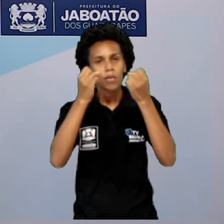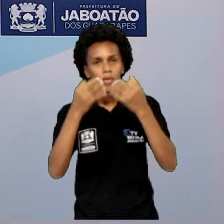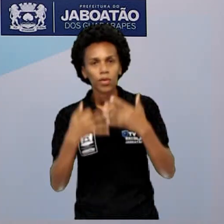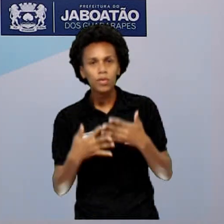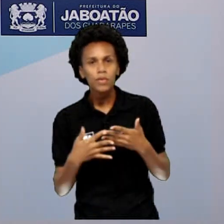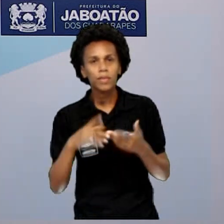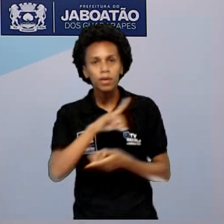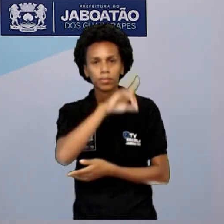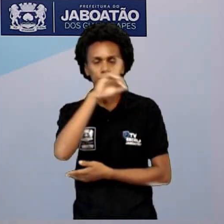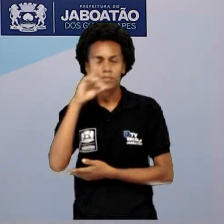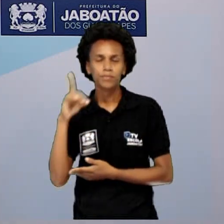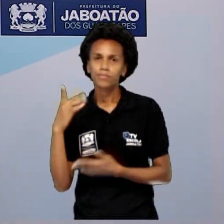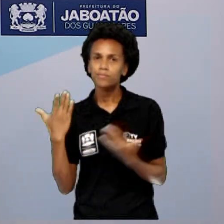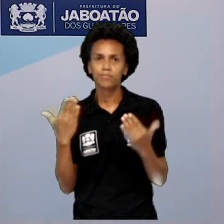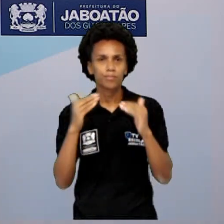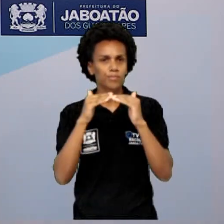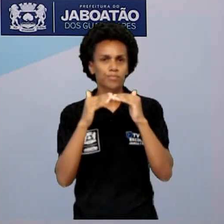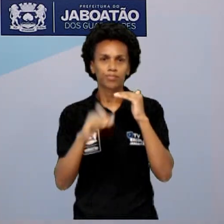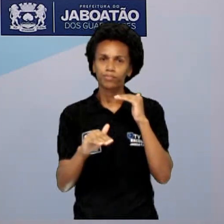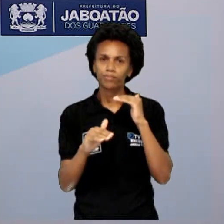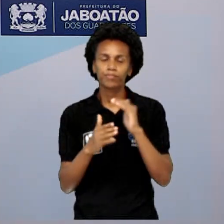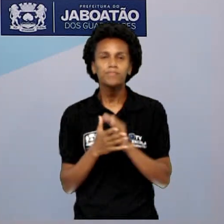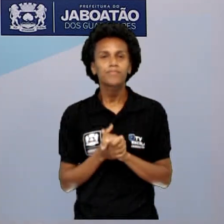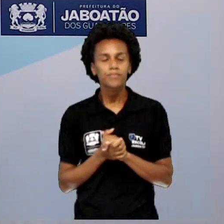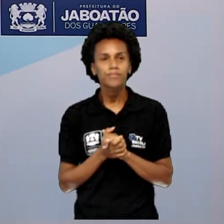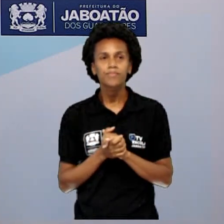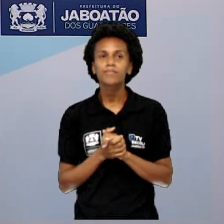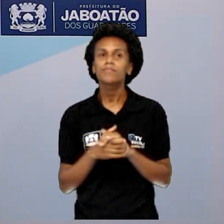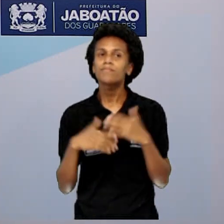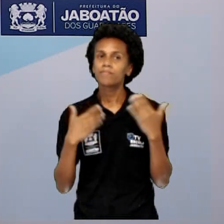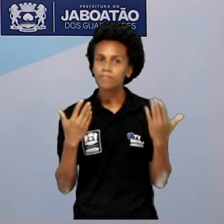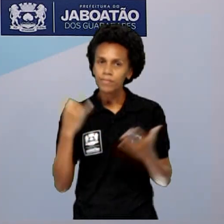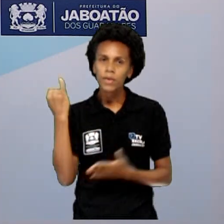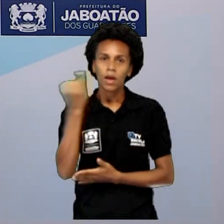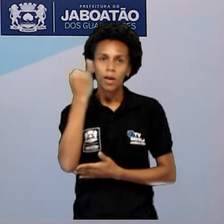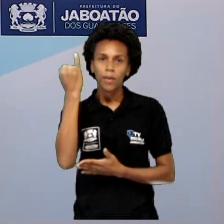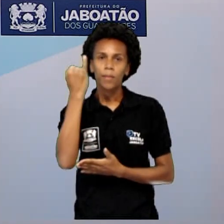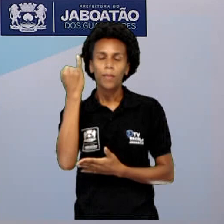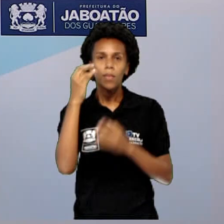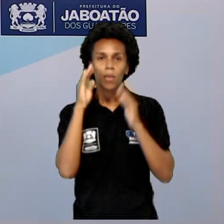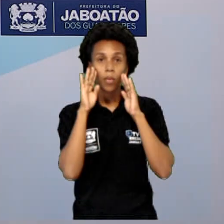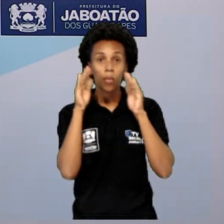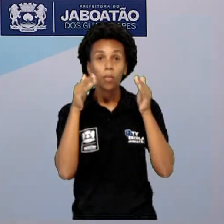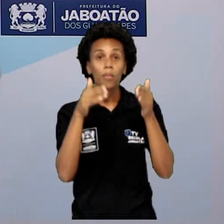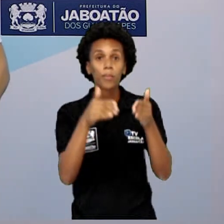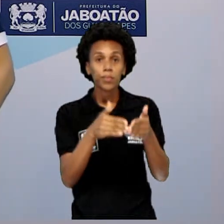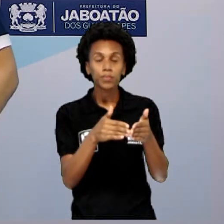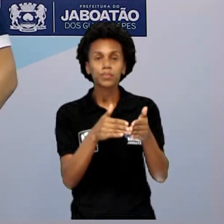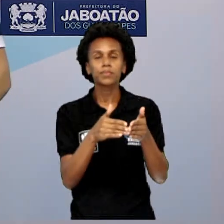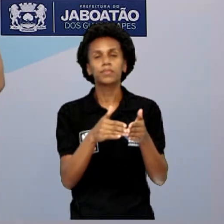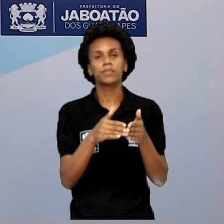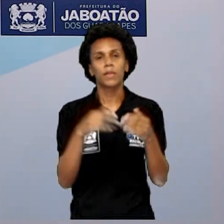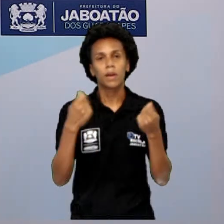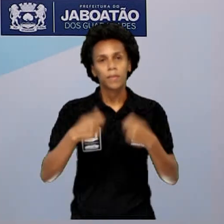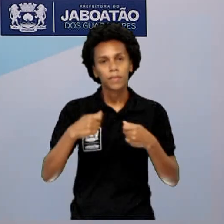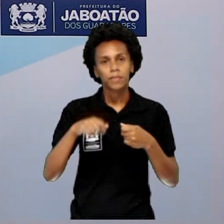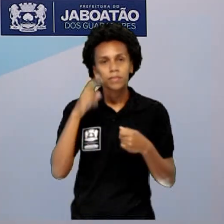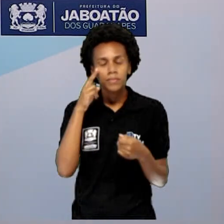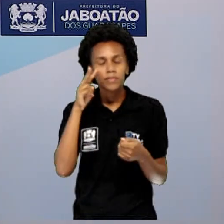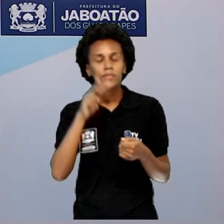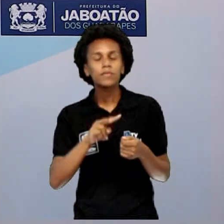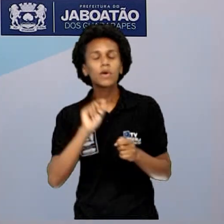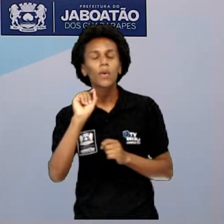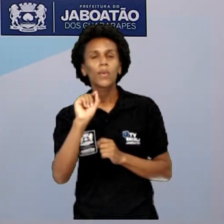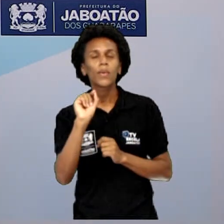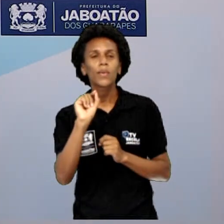prova é essencial para o candidato que está fazendo aí os IFs, para você, fera. Você tem que saber o que é o vocabulário de prova. Então, por exemplo, eu falei agora há